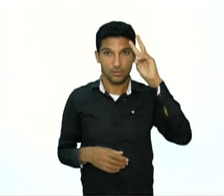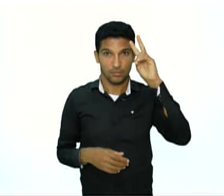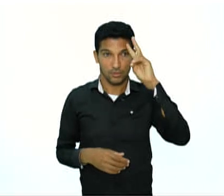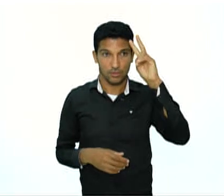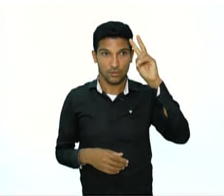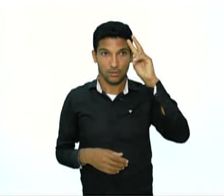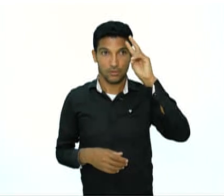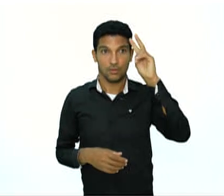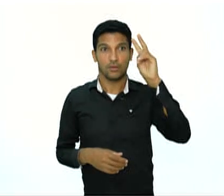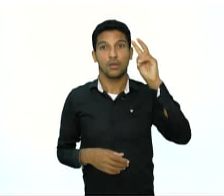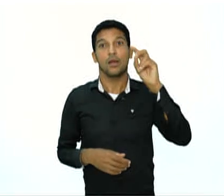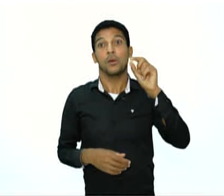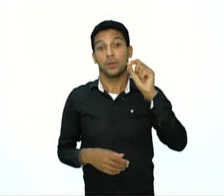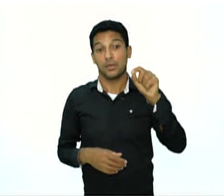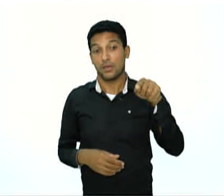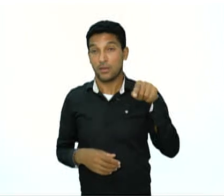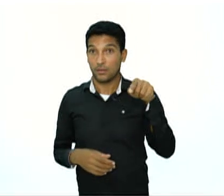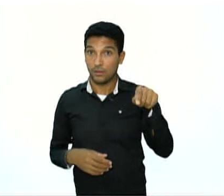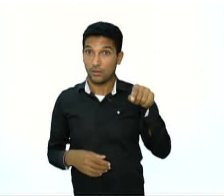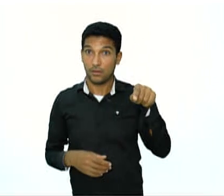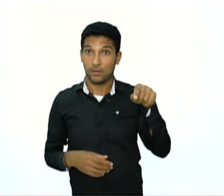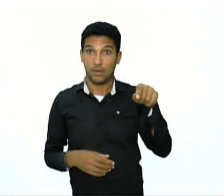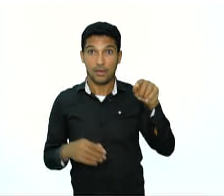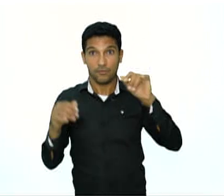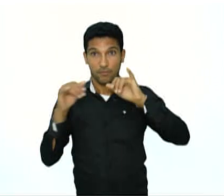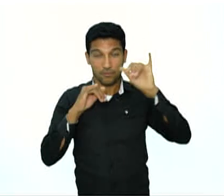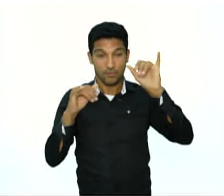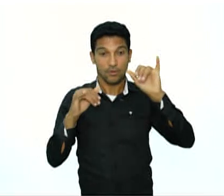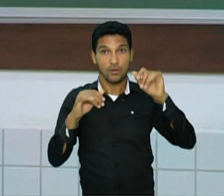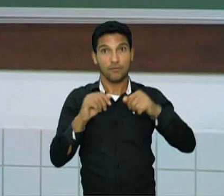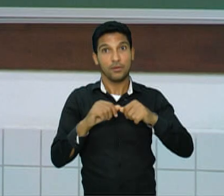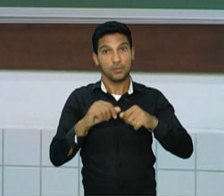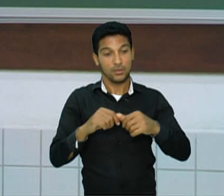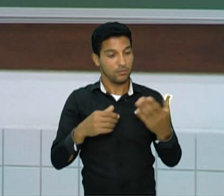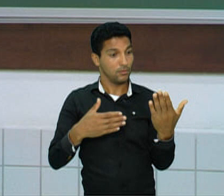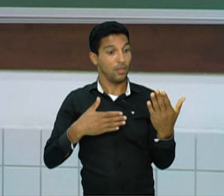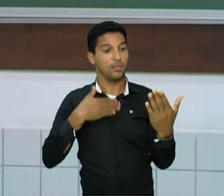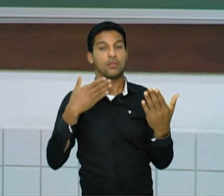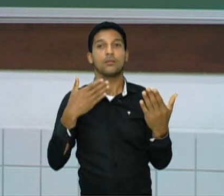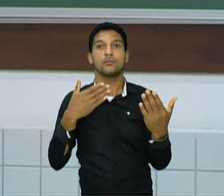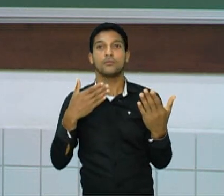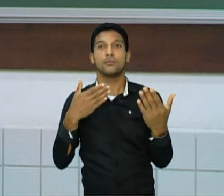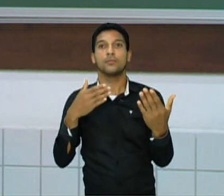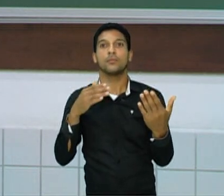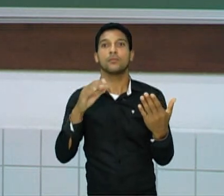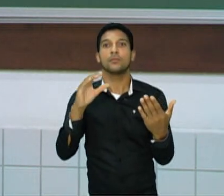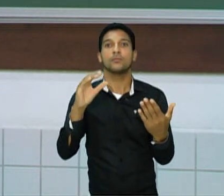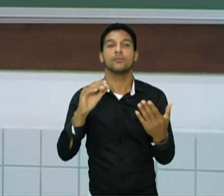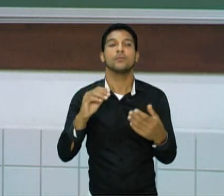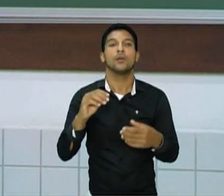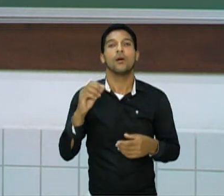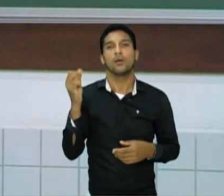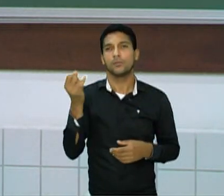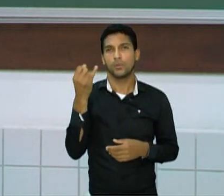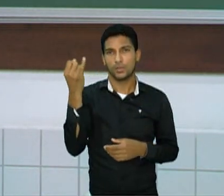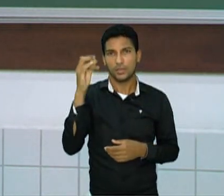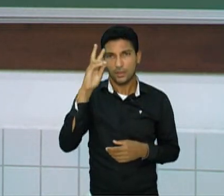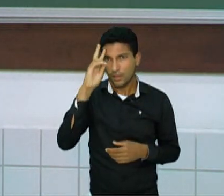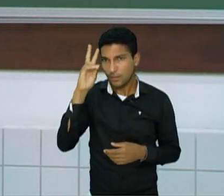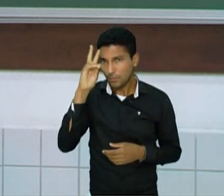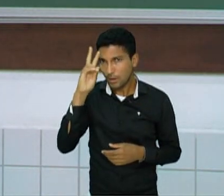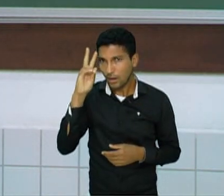para causar espanto. É importante lembrar disso. Quem lembra,